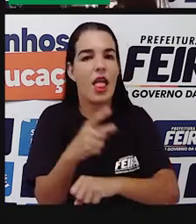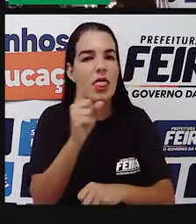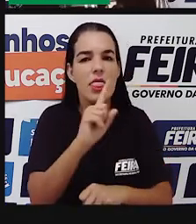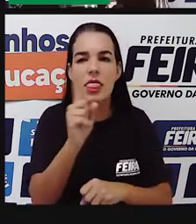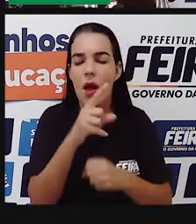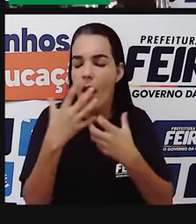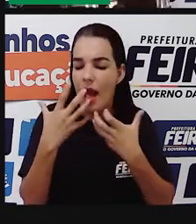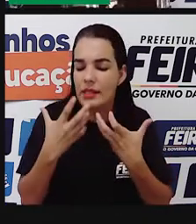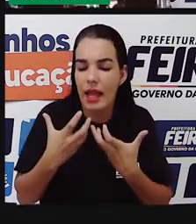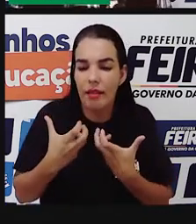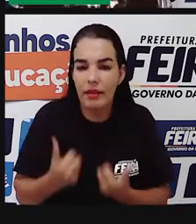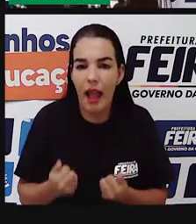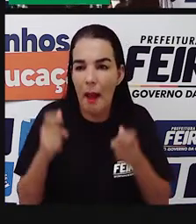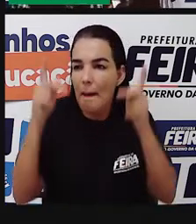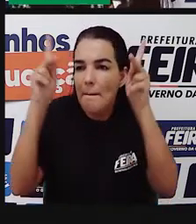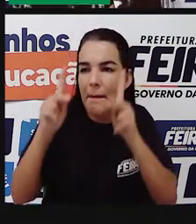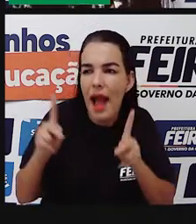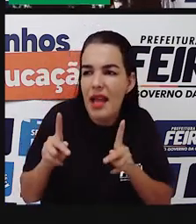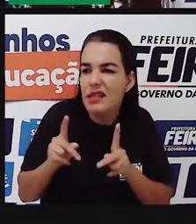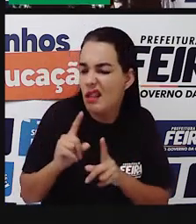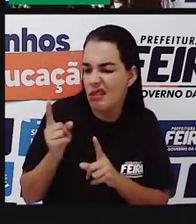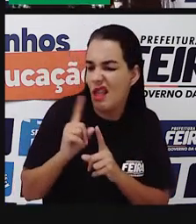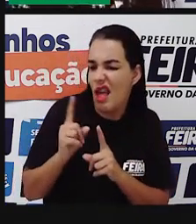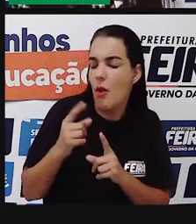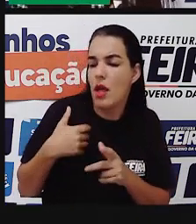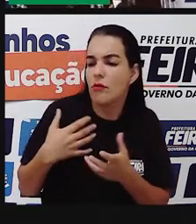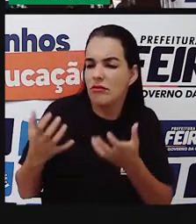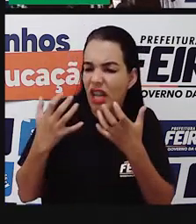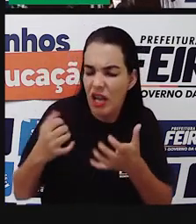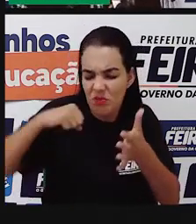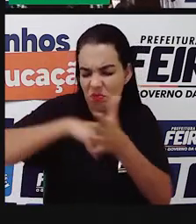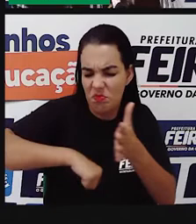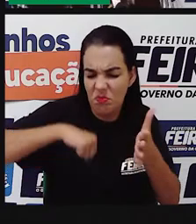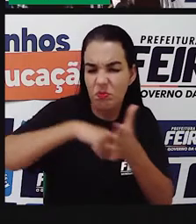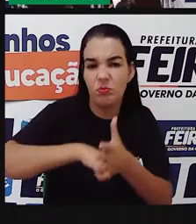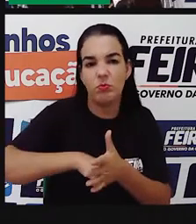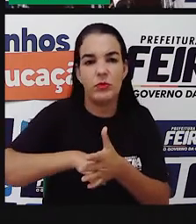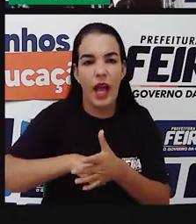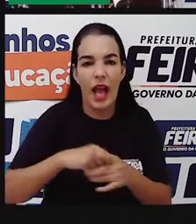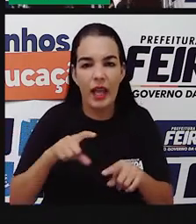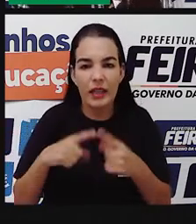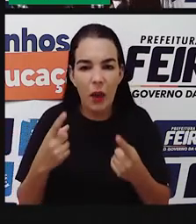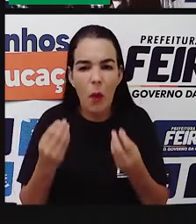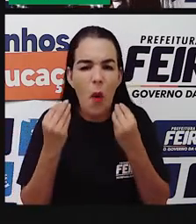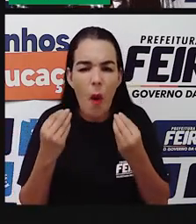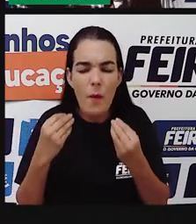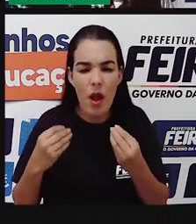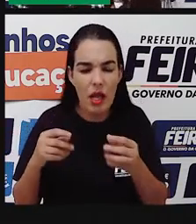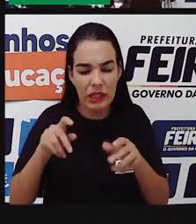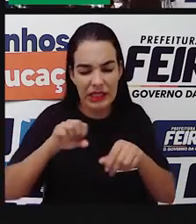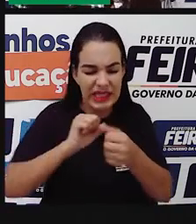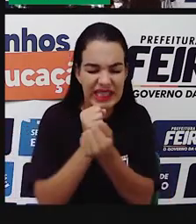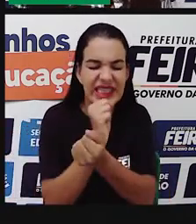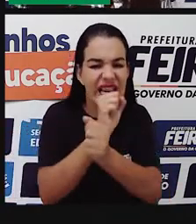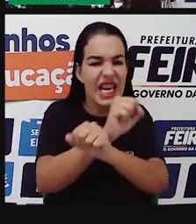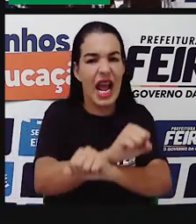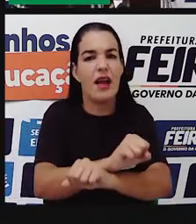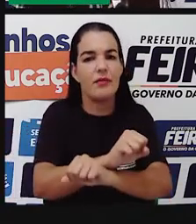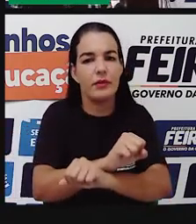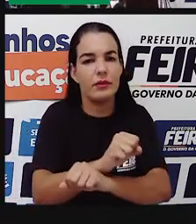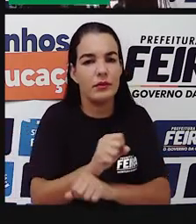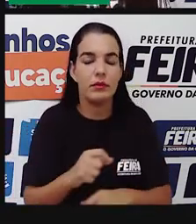forma pacífica, né? Quem quer ser escravizado? Como você reagiria diante de uma situação